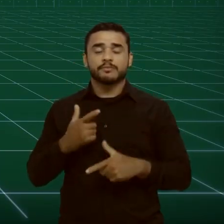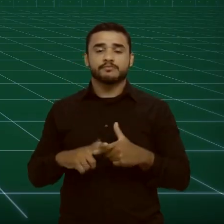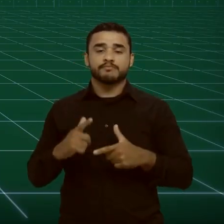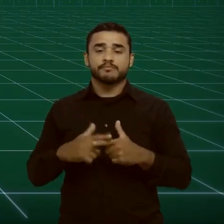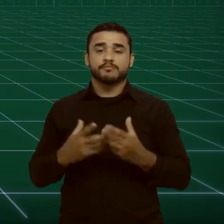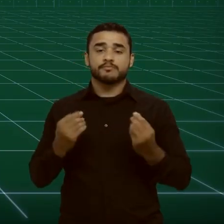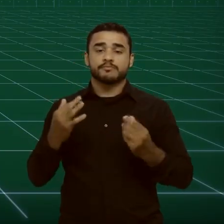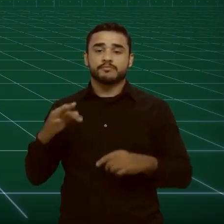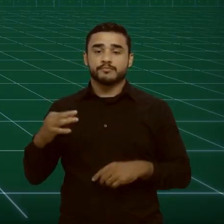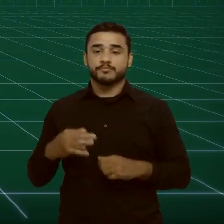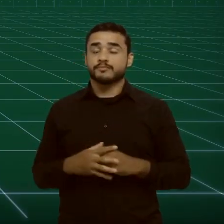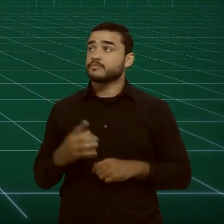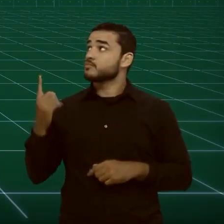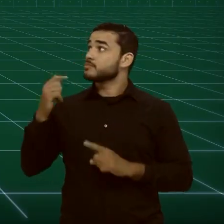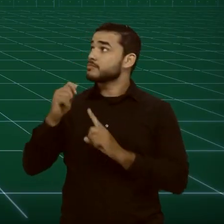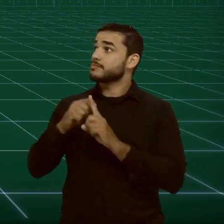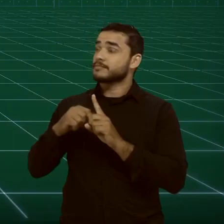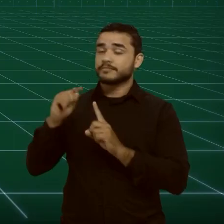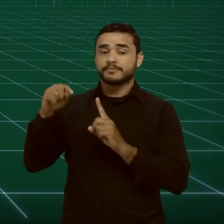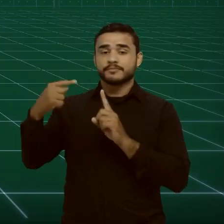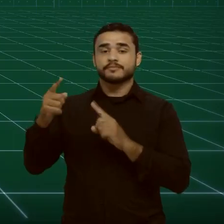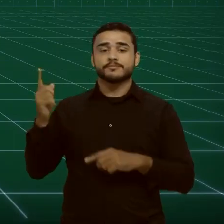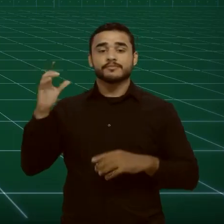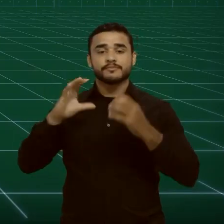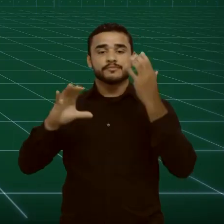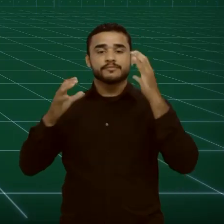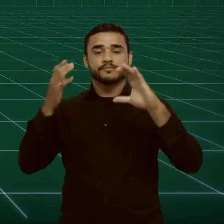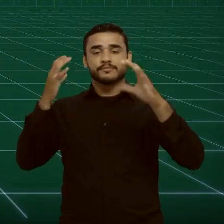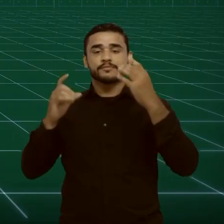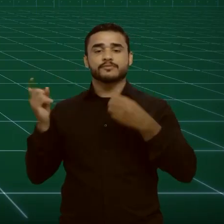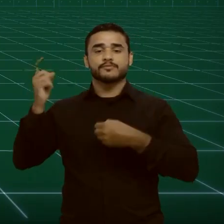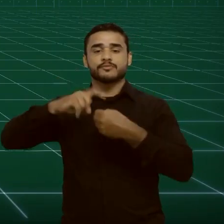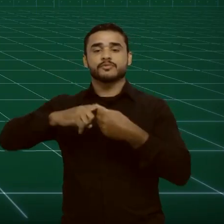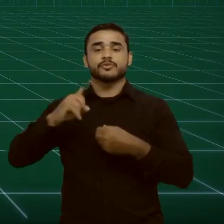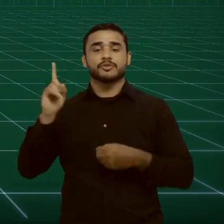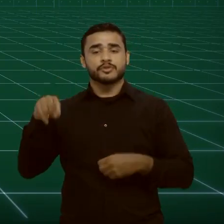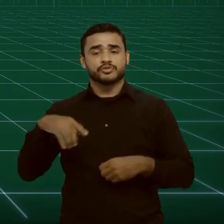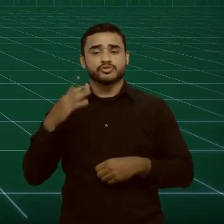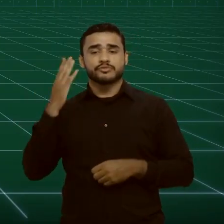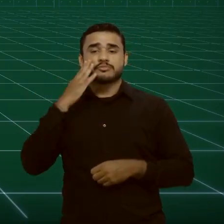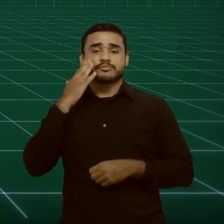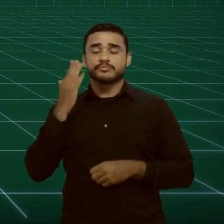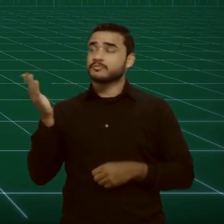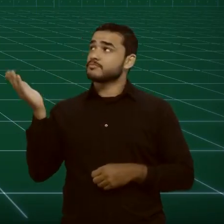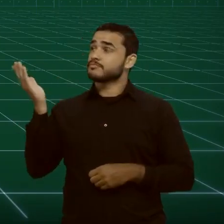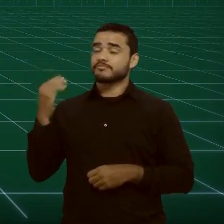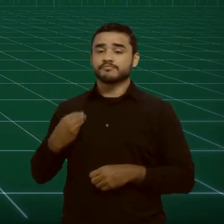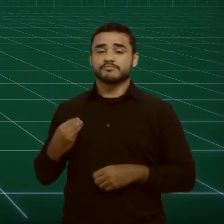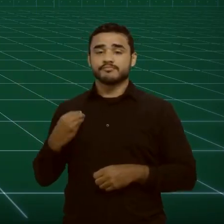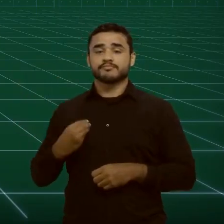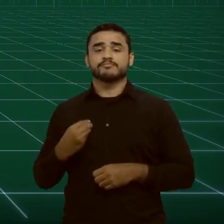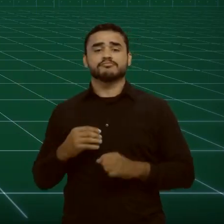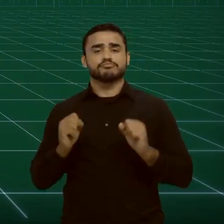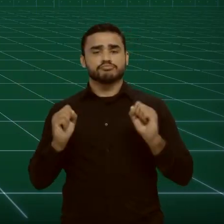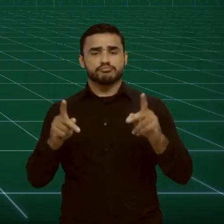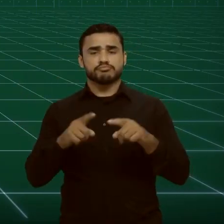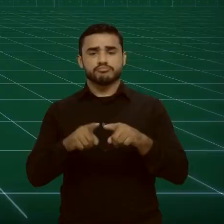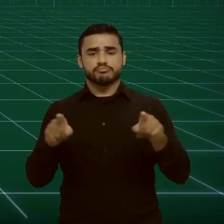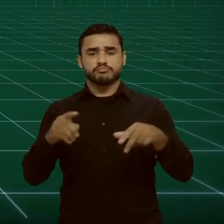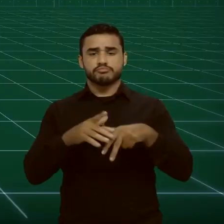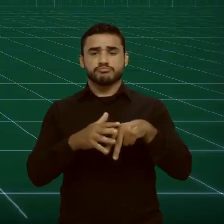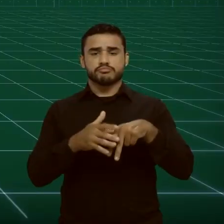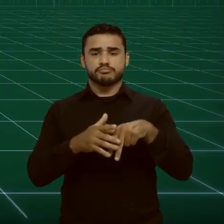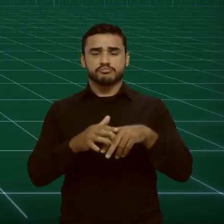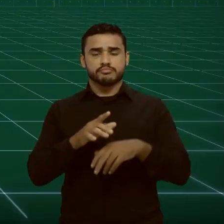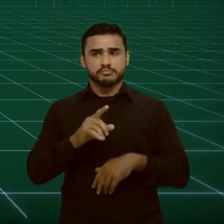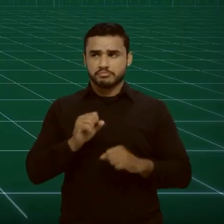de um mês depois da cirurgia, o ícone da lambada já tinha retornado aos palcos. Isso mostra que os pacientes podem sim ter uma